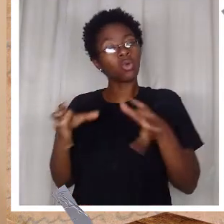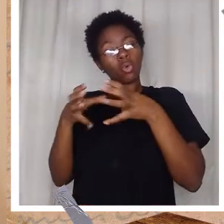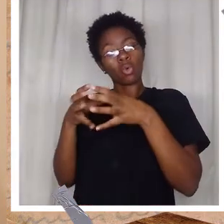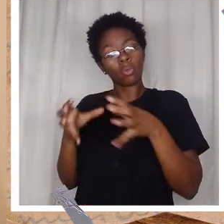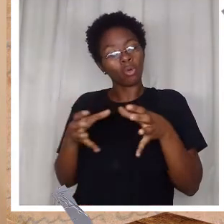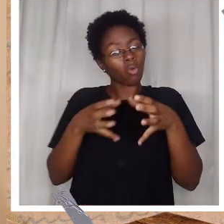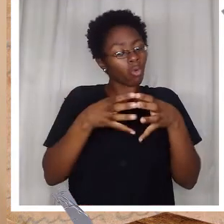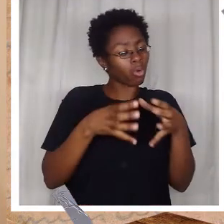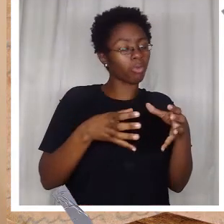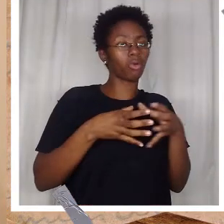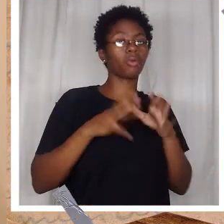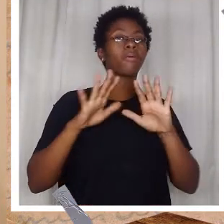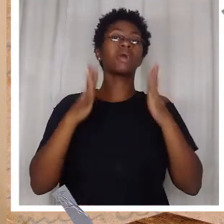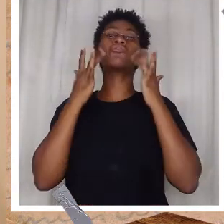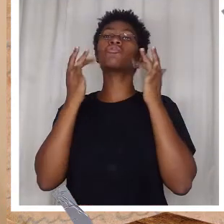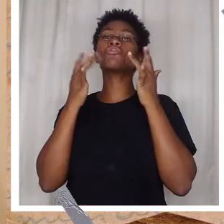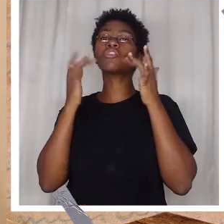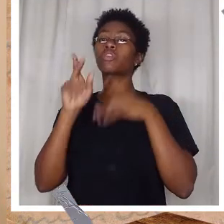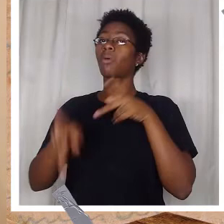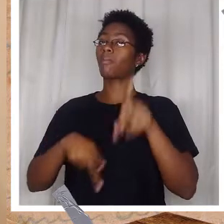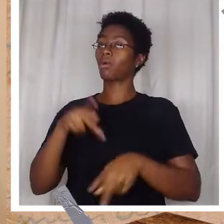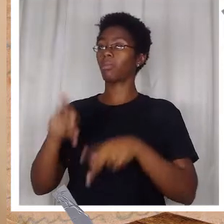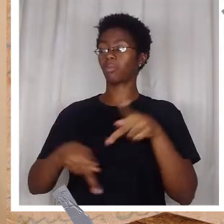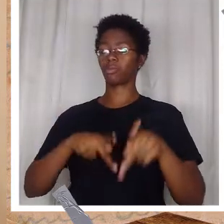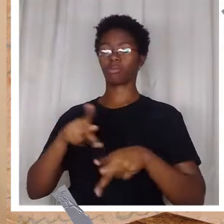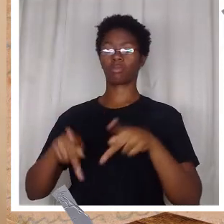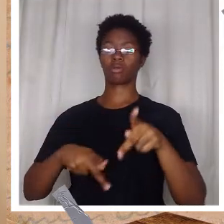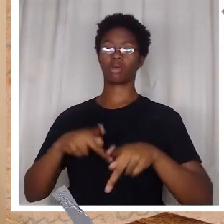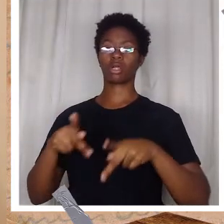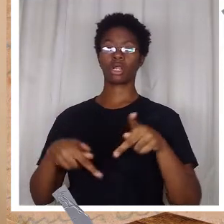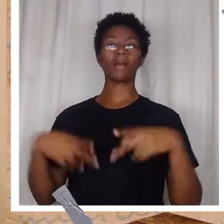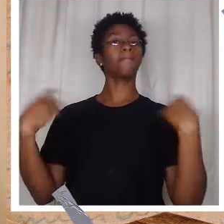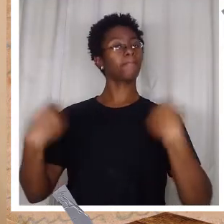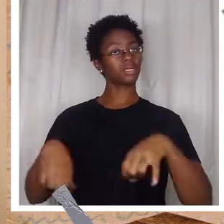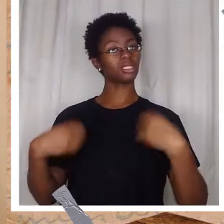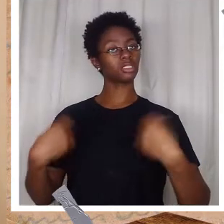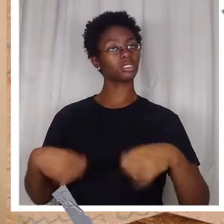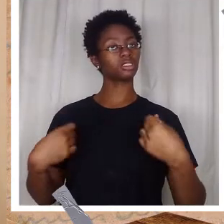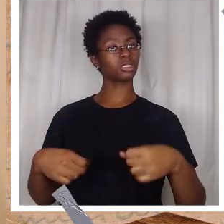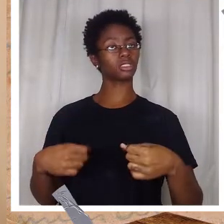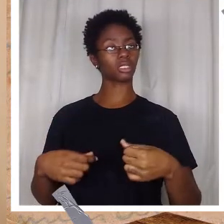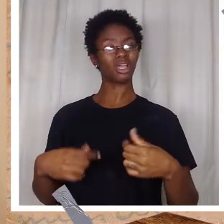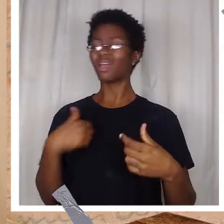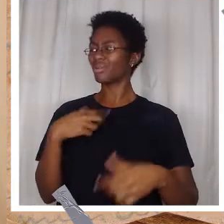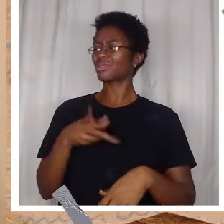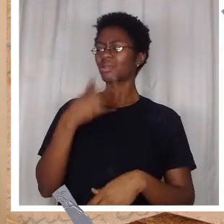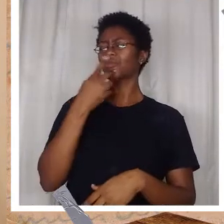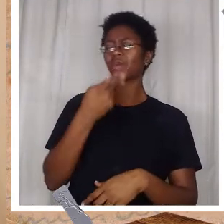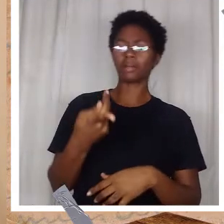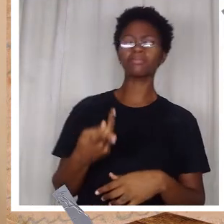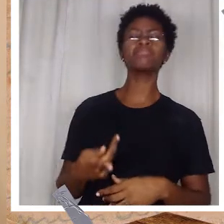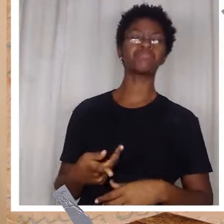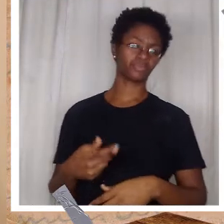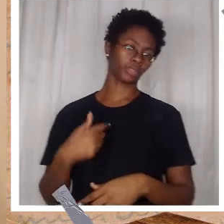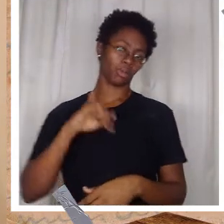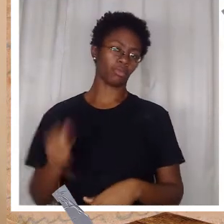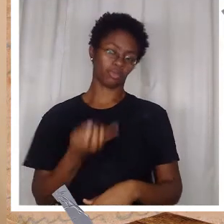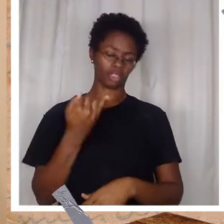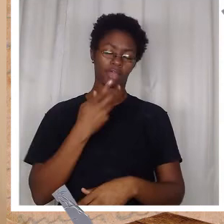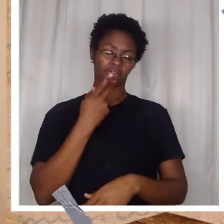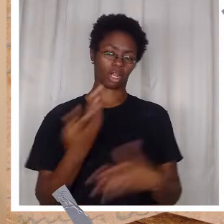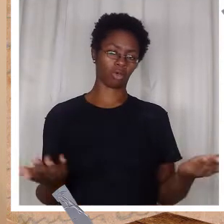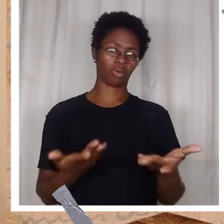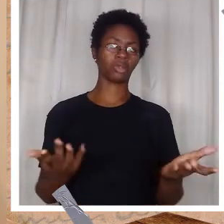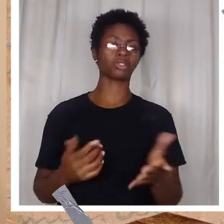mas o teatro popular está ressentido de ser... Até eu costumo dizer uma coisa também, quero aproveitar esse momento.